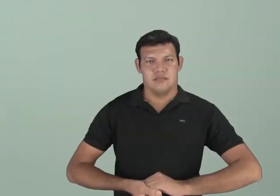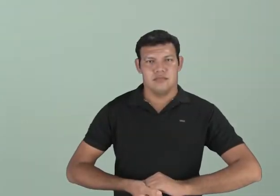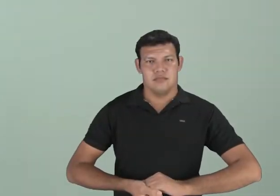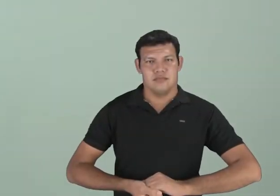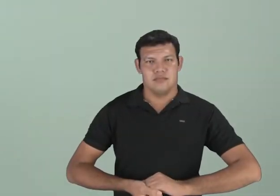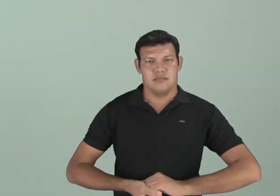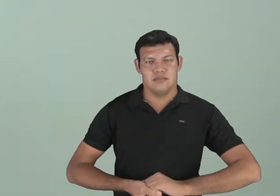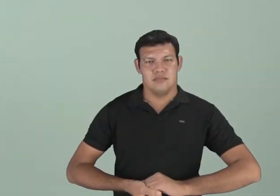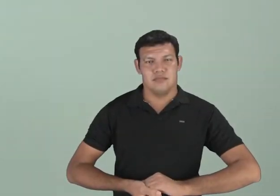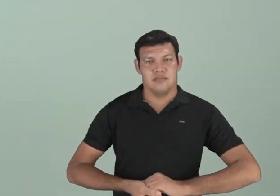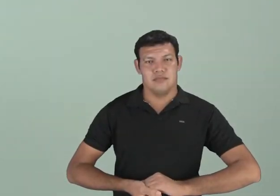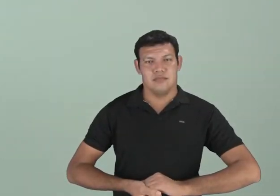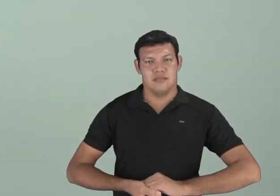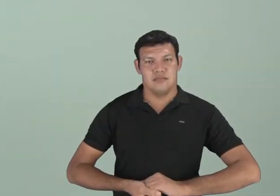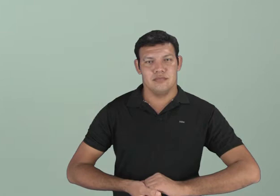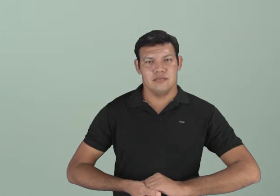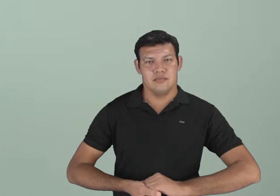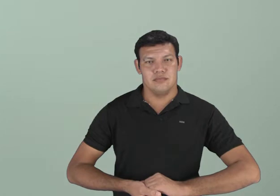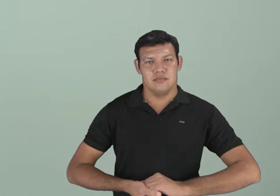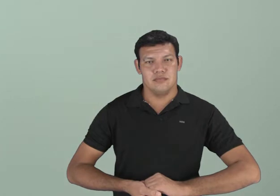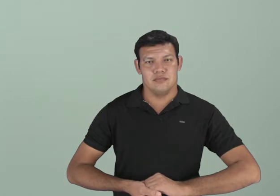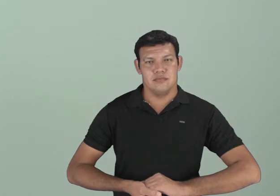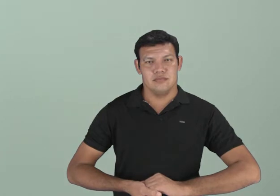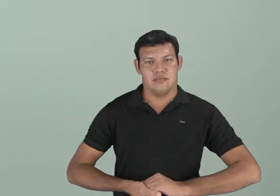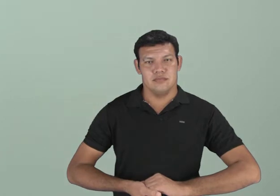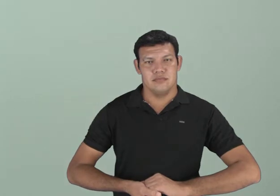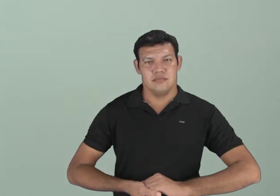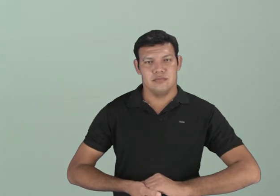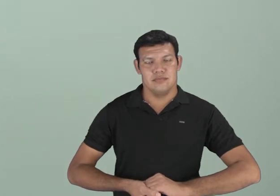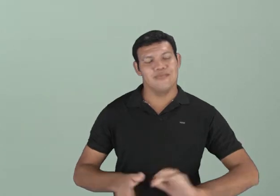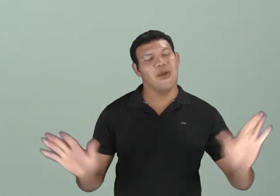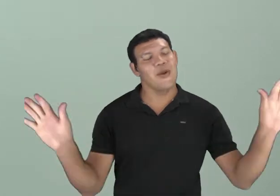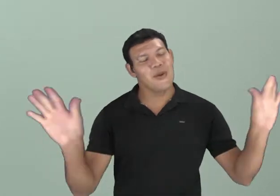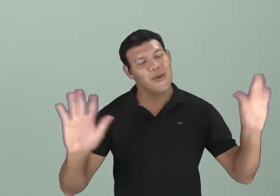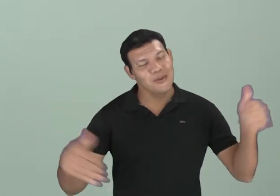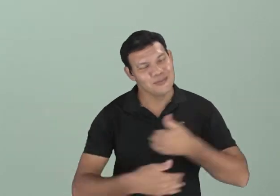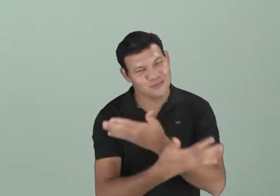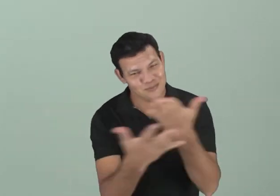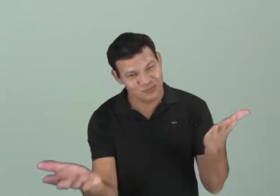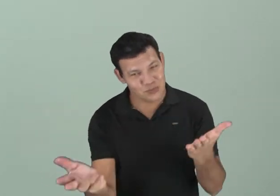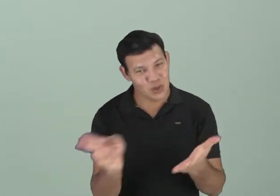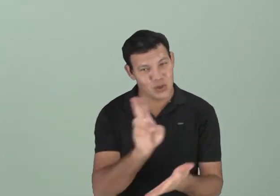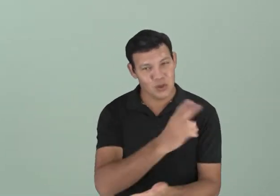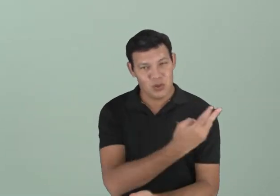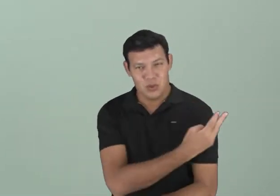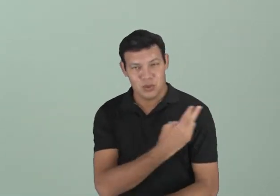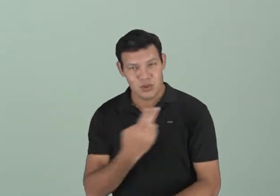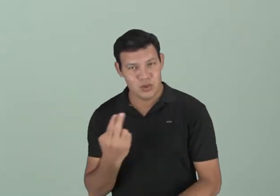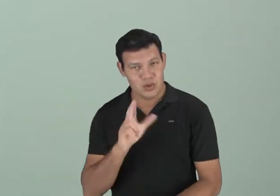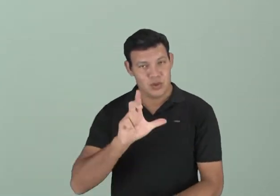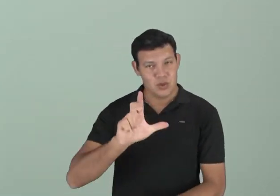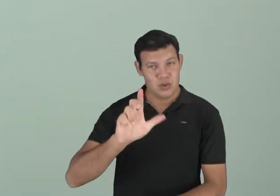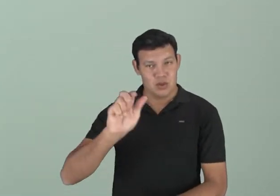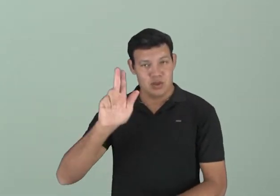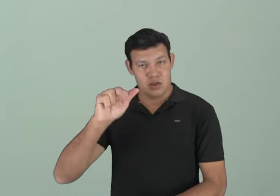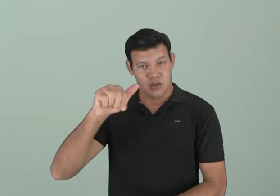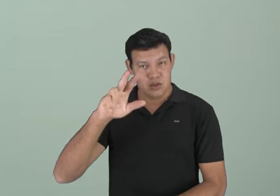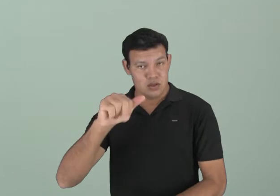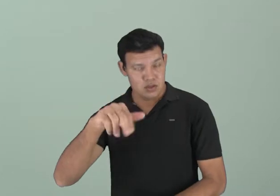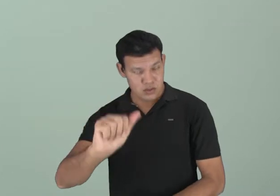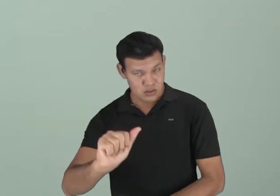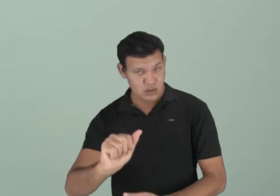Hi there, my name is Luana, I'm English teacher. Oi, gente, meu nome é Luana, sou professora de